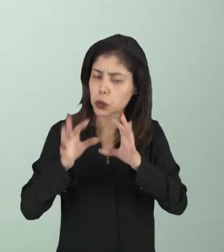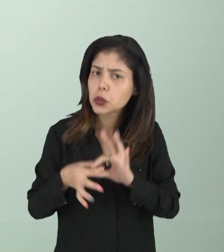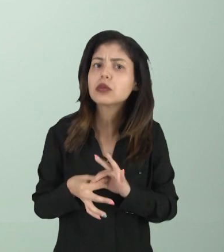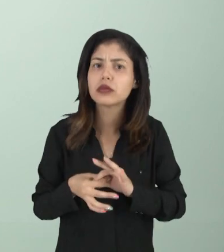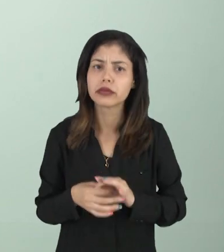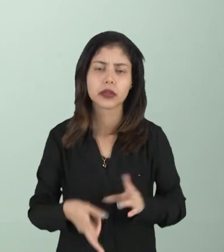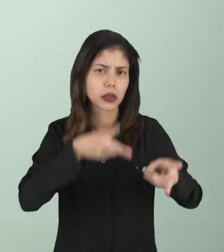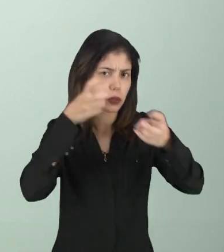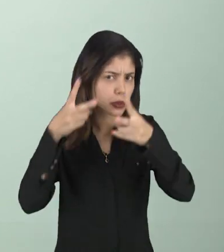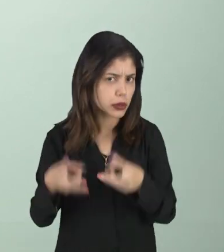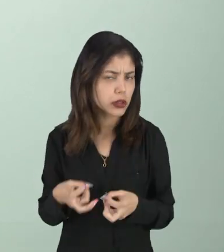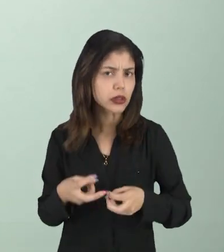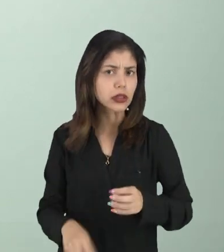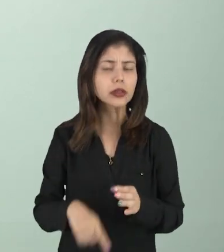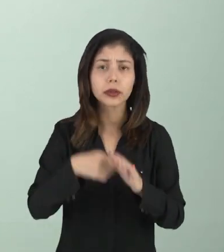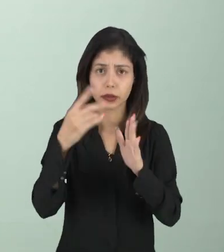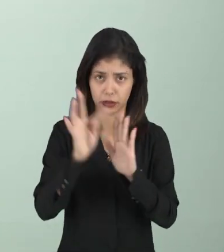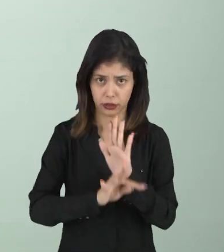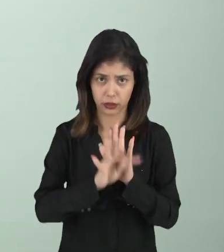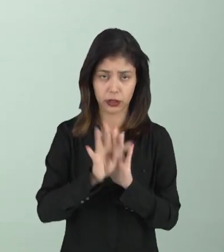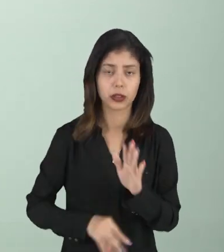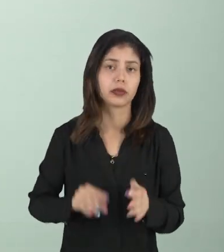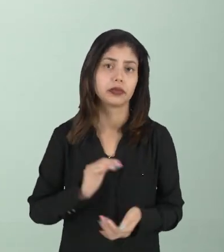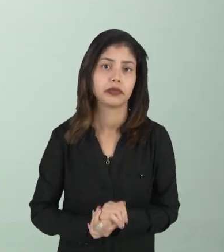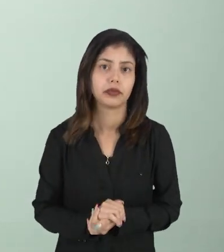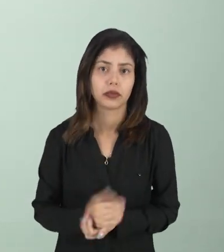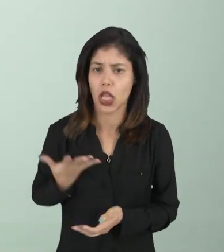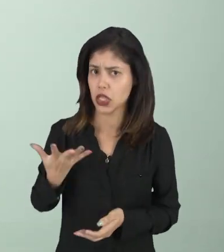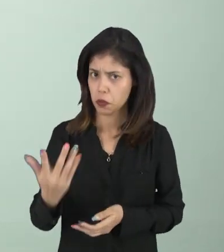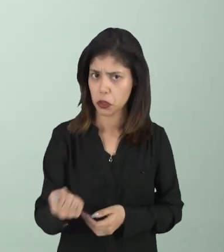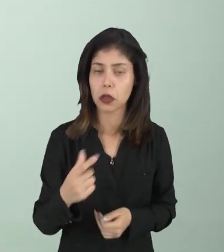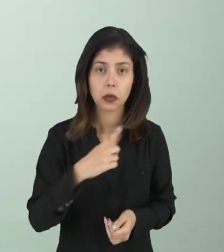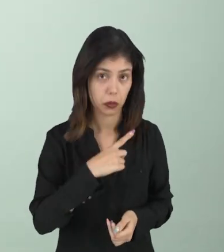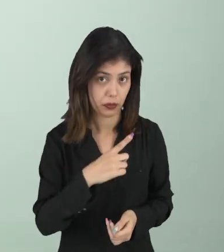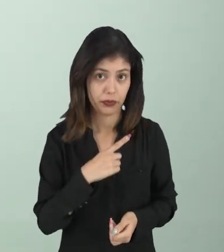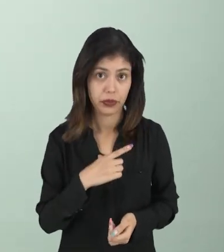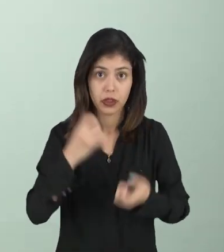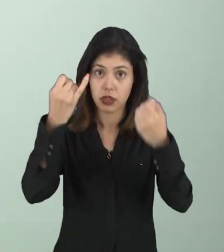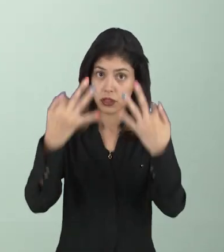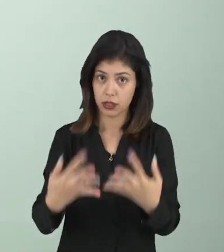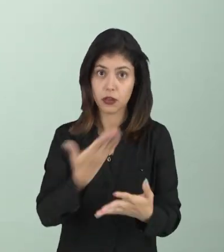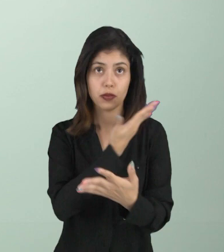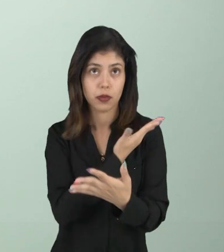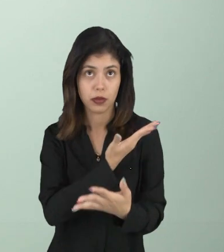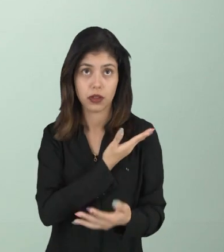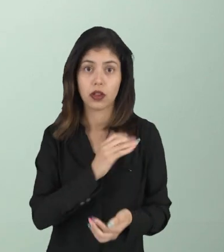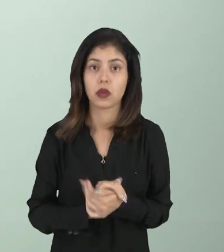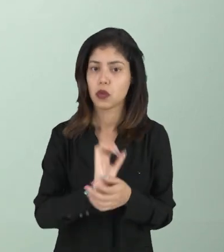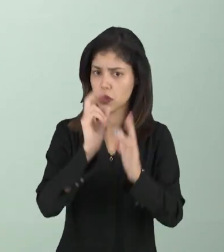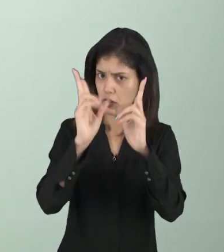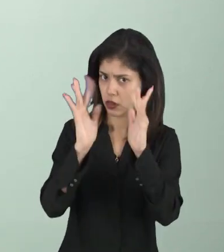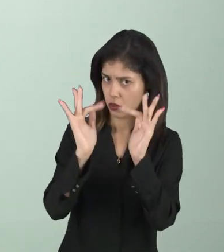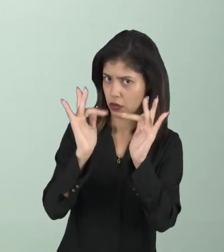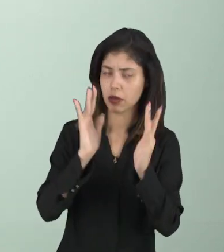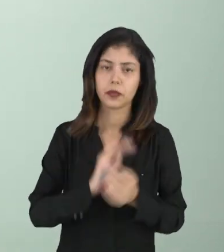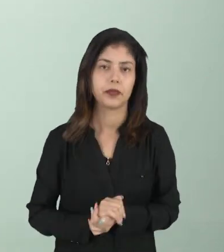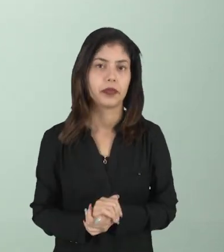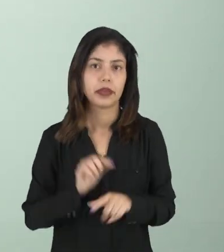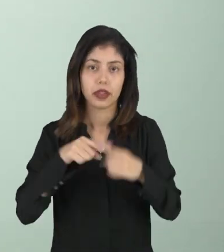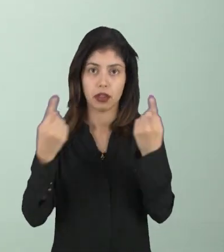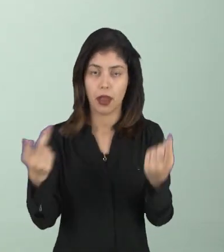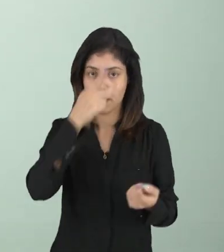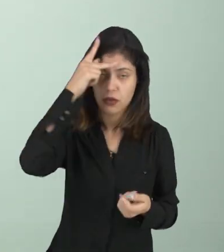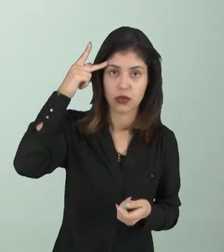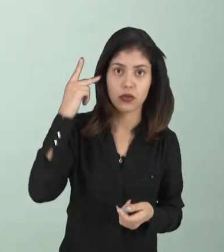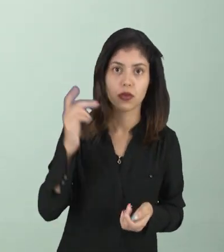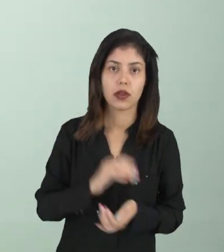contexto. Observem que no primeiro texto, a receptora dele se trata de uma amiga ou de uma namorada. Então, se trata